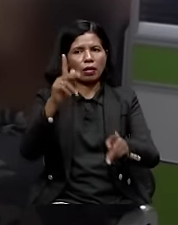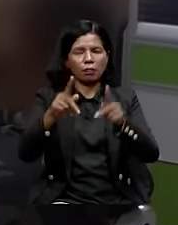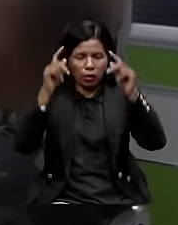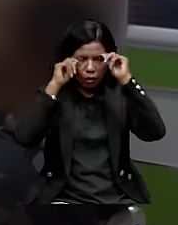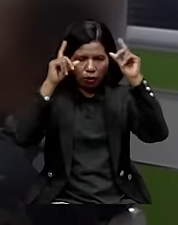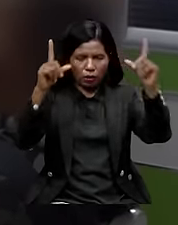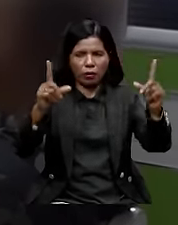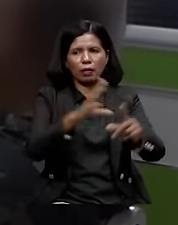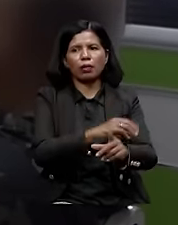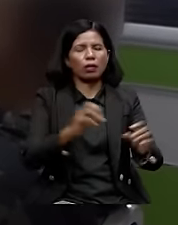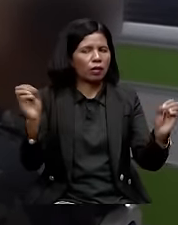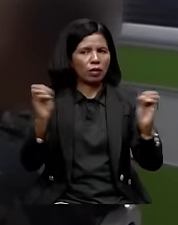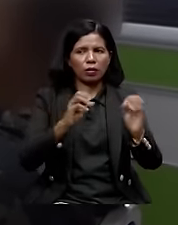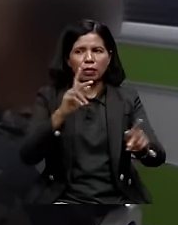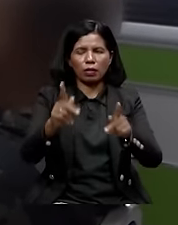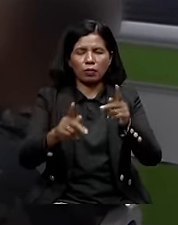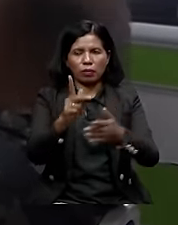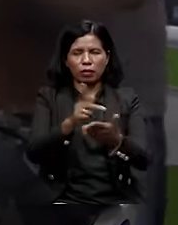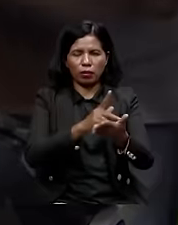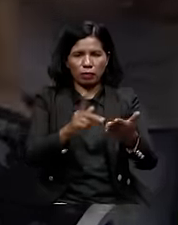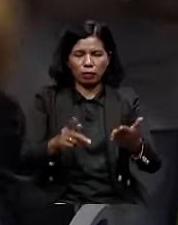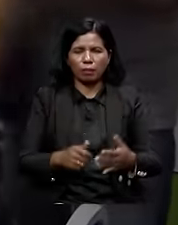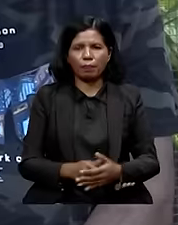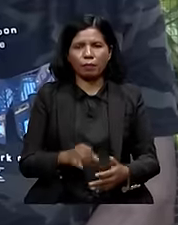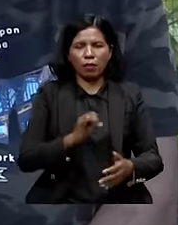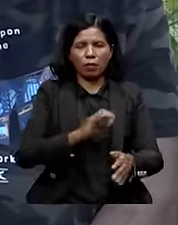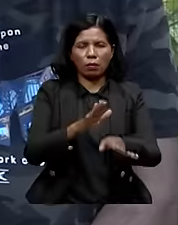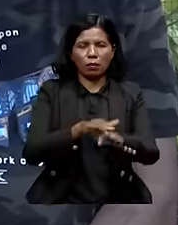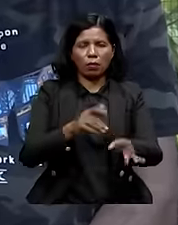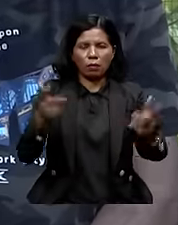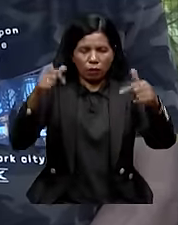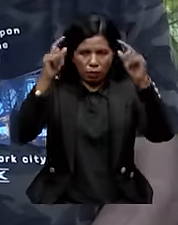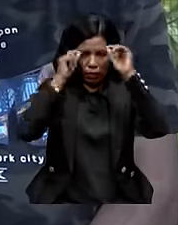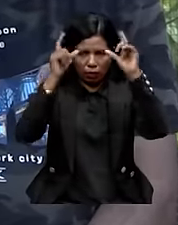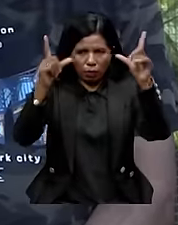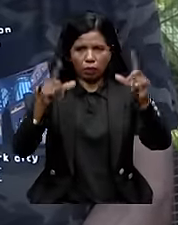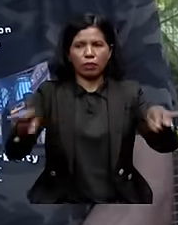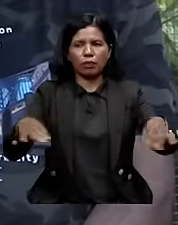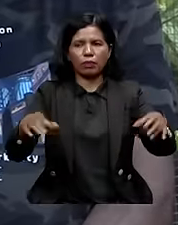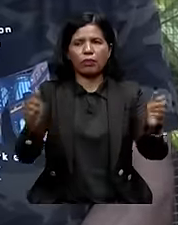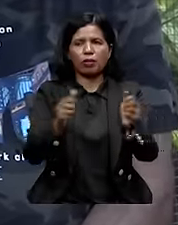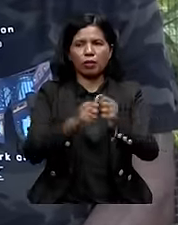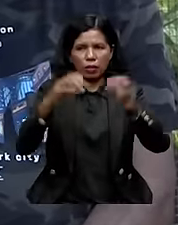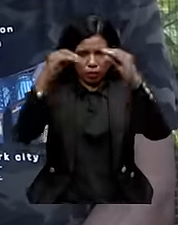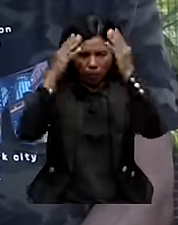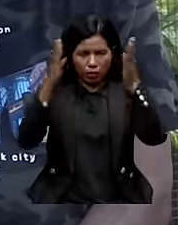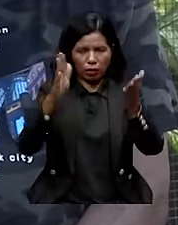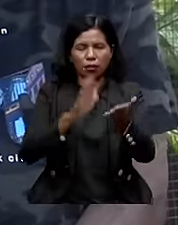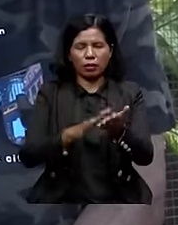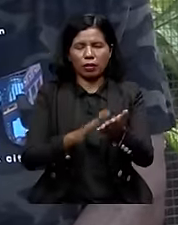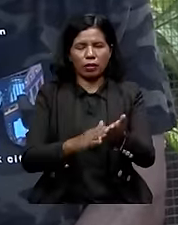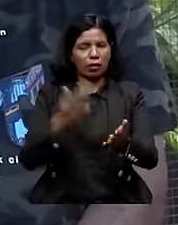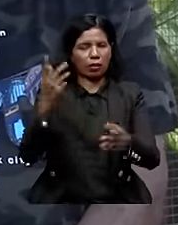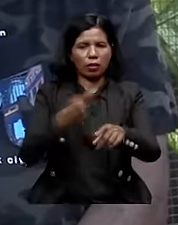Timoruan no la os criminoso. Há uma convidania mai Timor e serviço a nesse professor e a escola. Momento